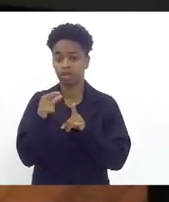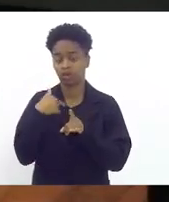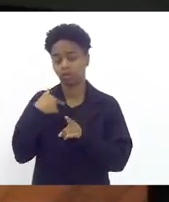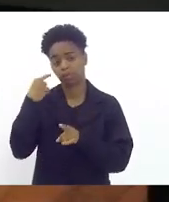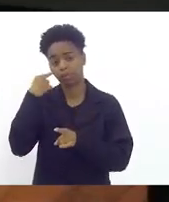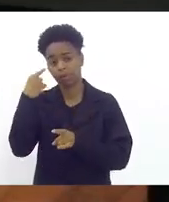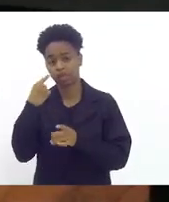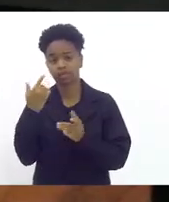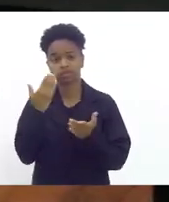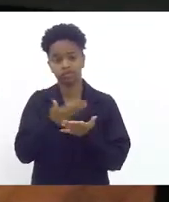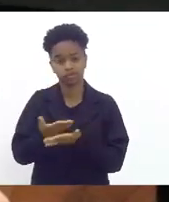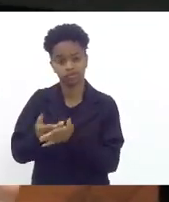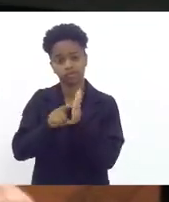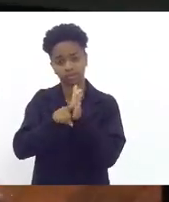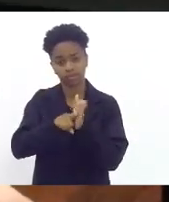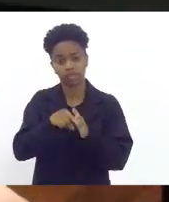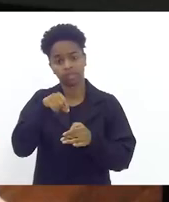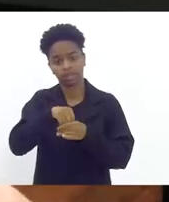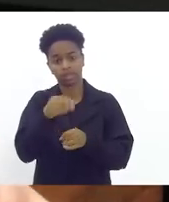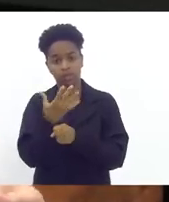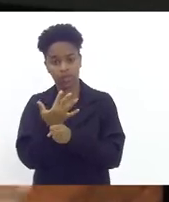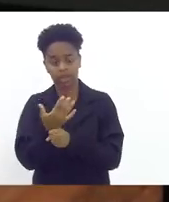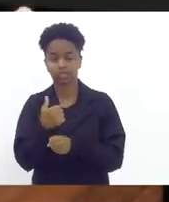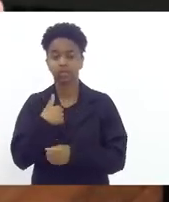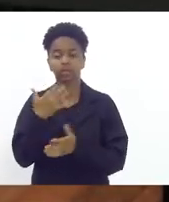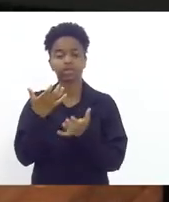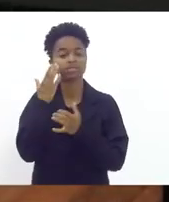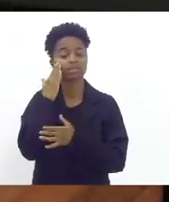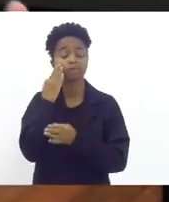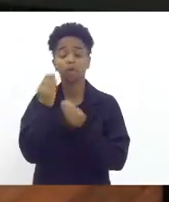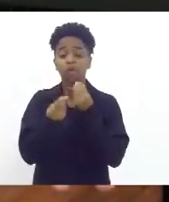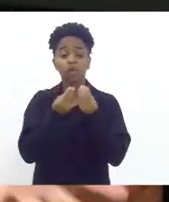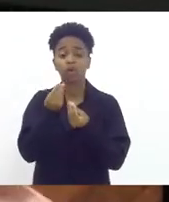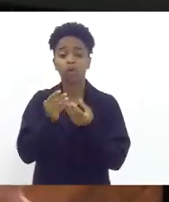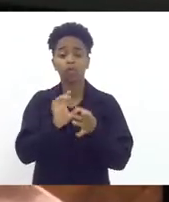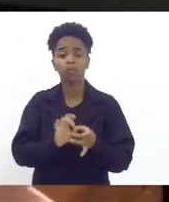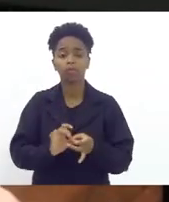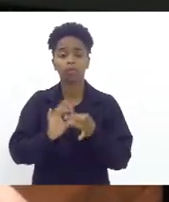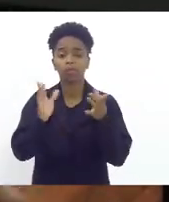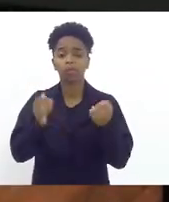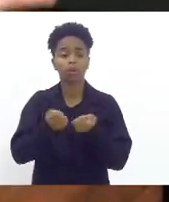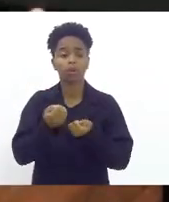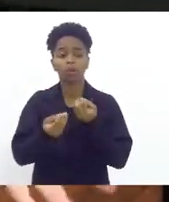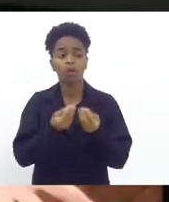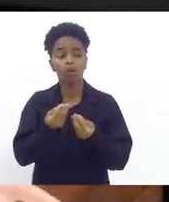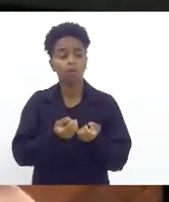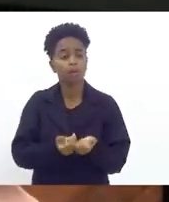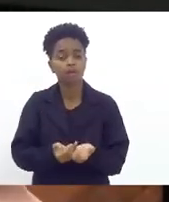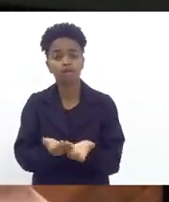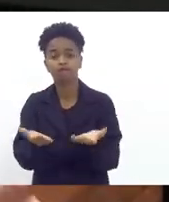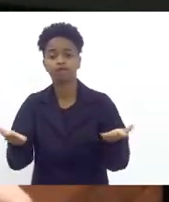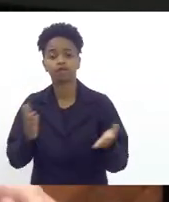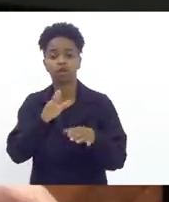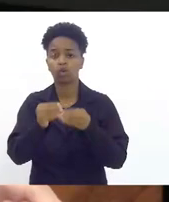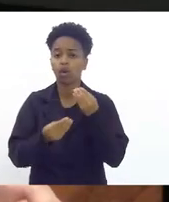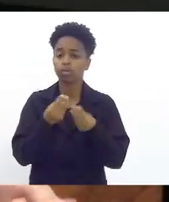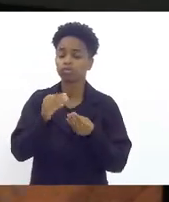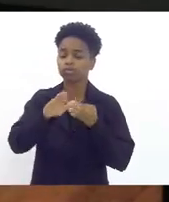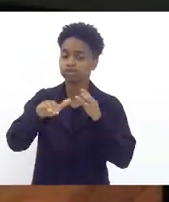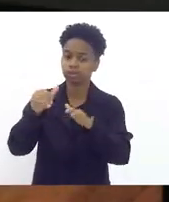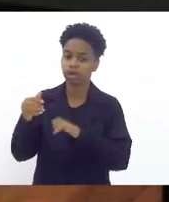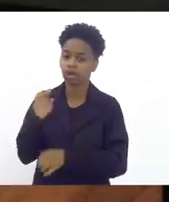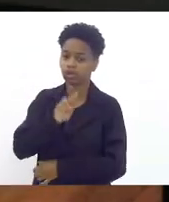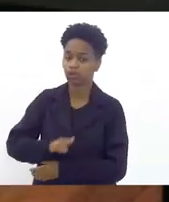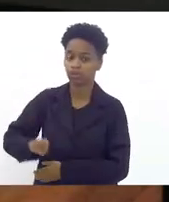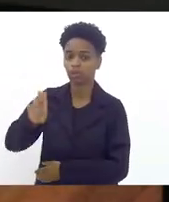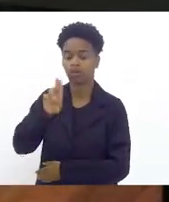colaboradora da UERJ essa como vai ser disponibilizado isso como vai ser essa chamadas para a universidade